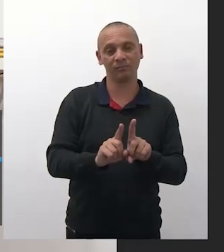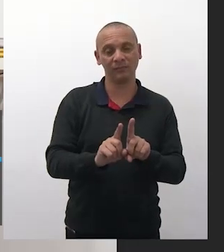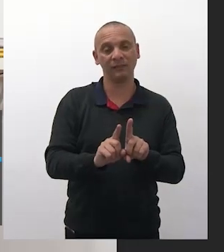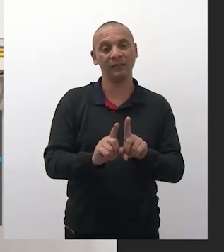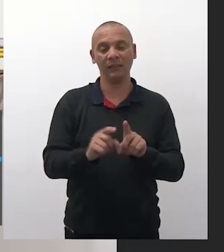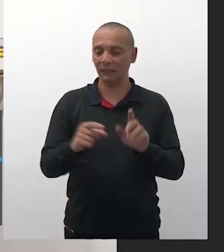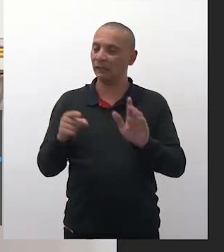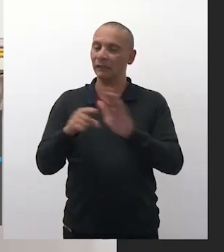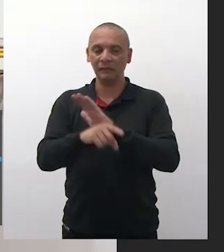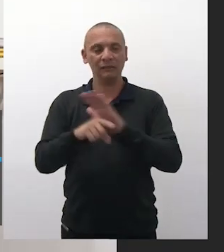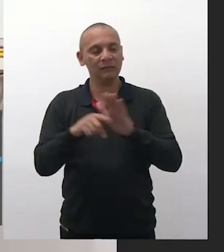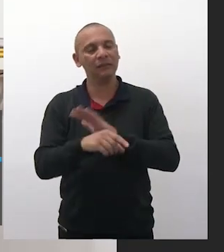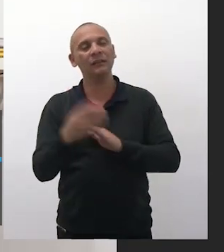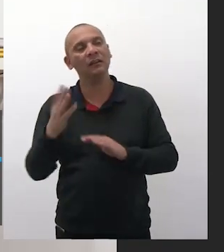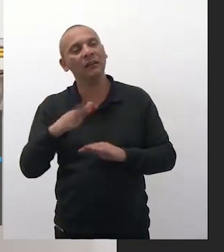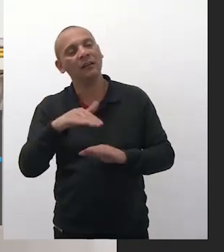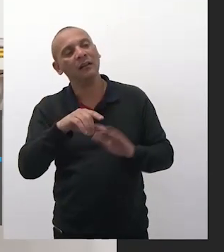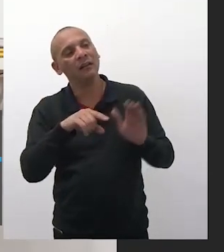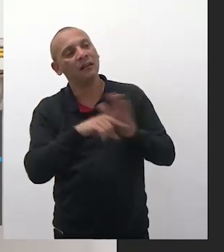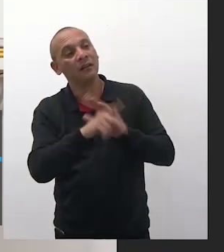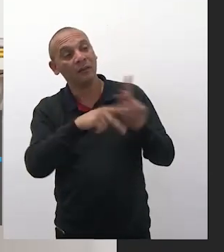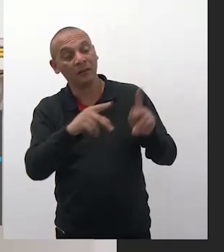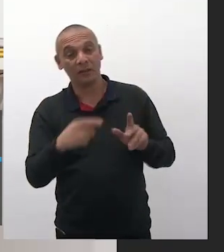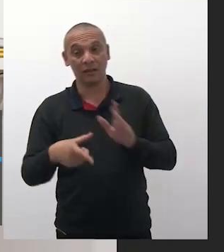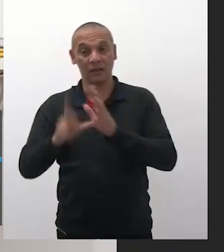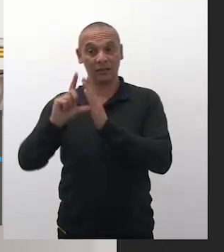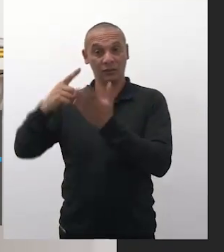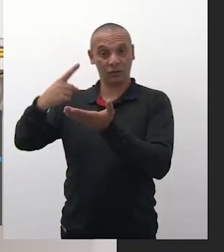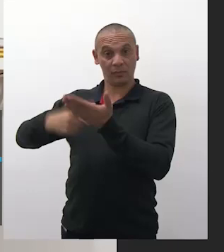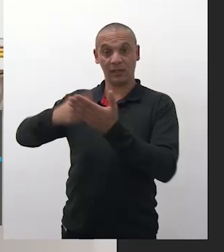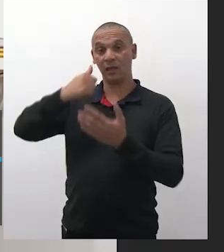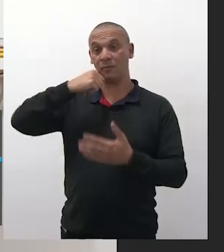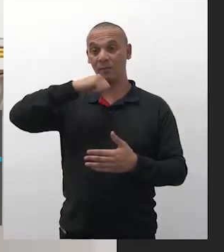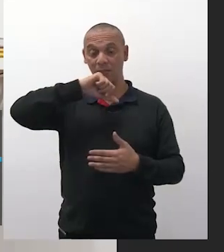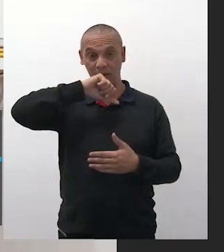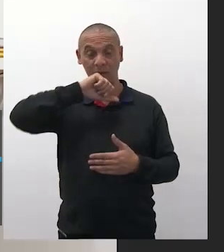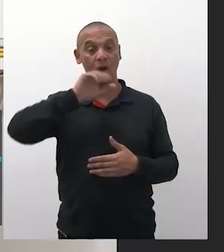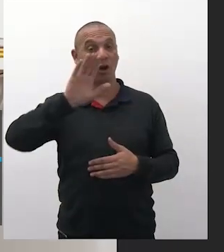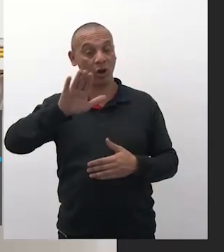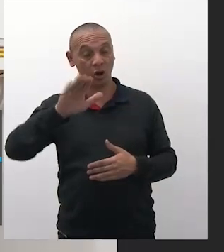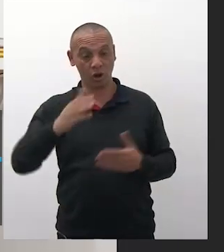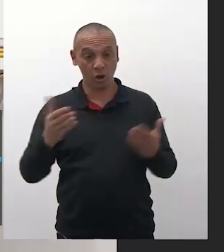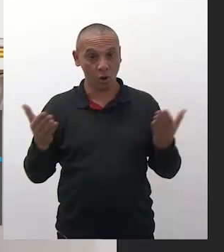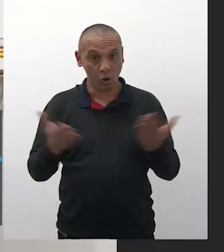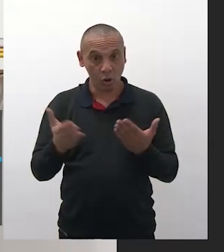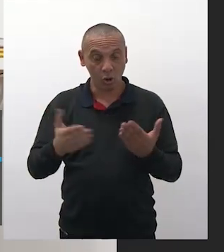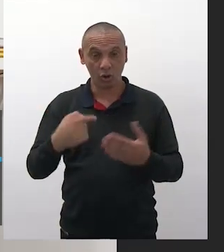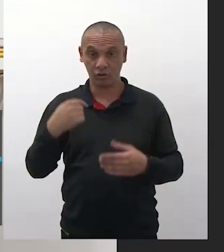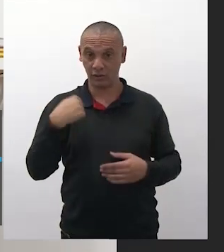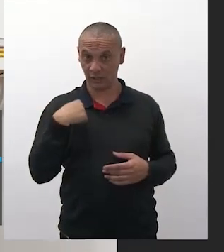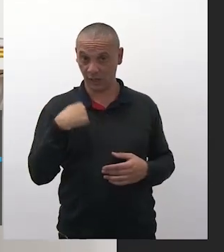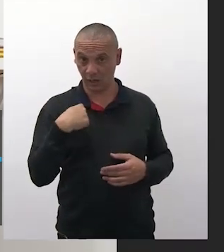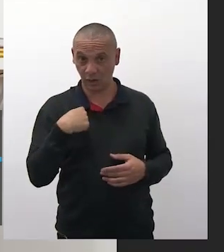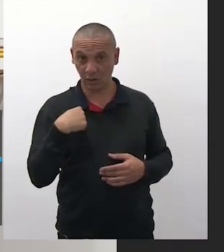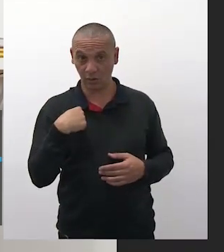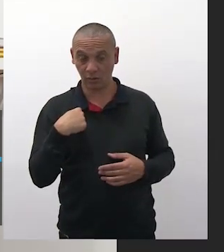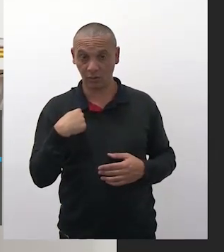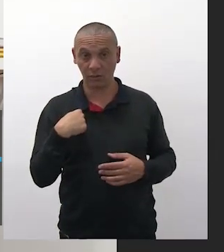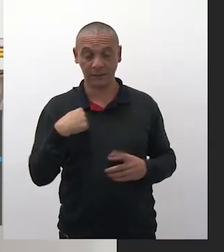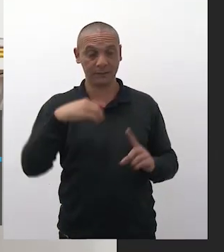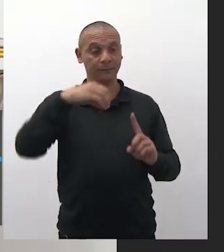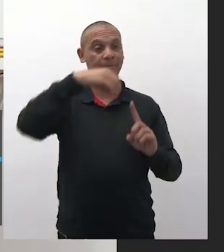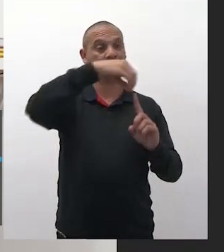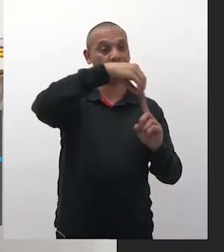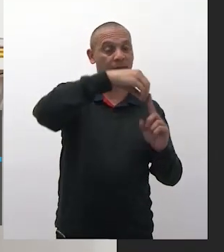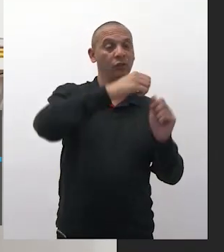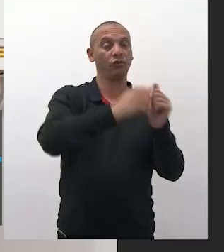sempre perguntava para ela, né, combinei com a minha mãe antes, lógico, falei, olha, a partir de hoje eu vou ficar fazendo companhia